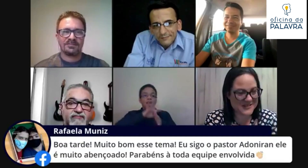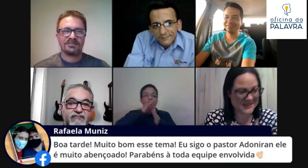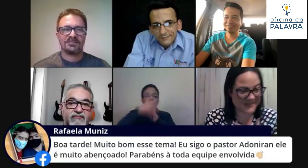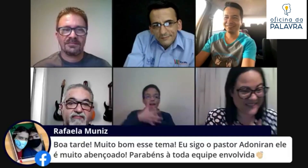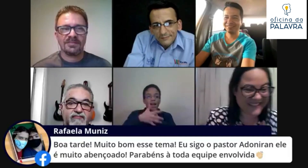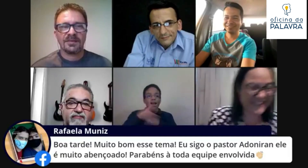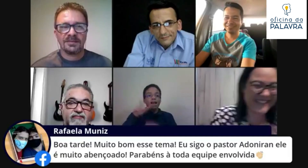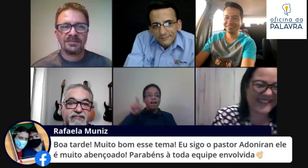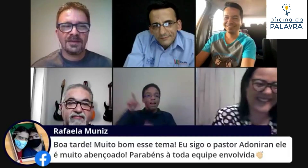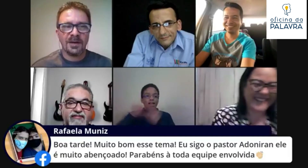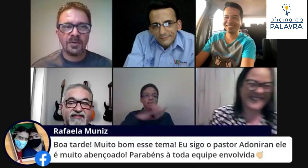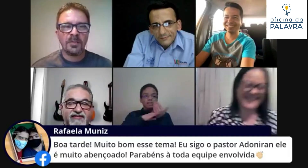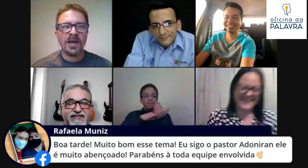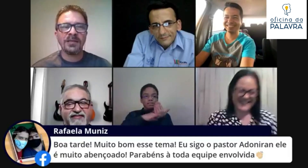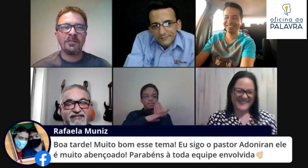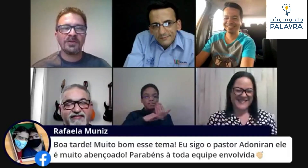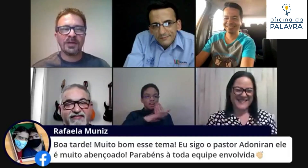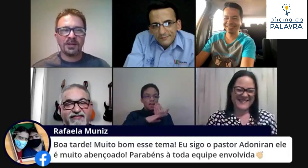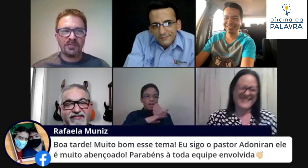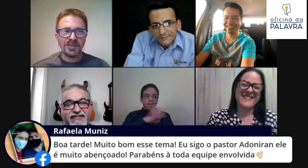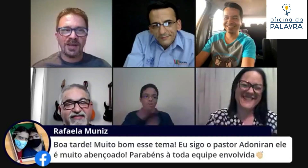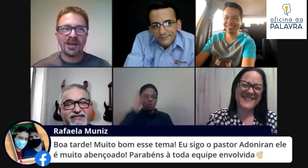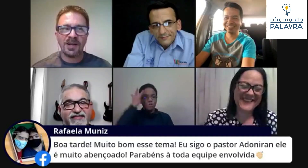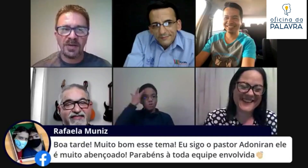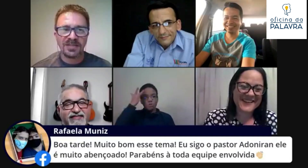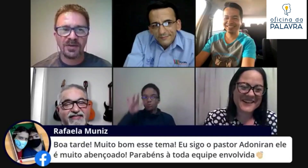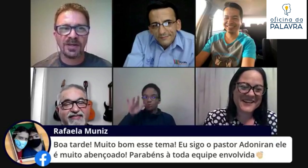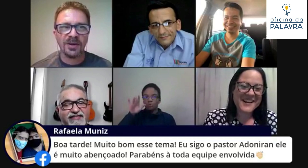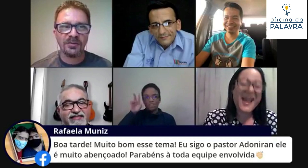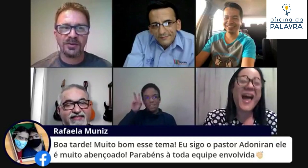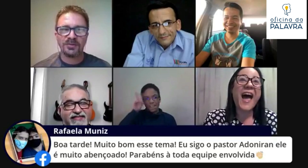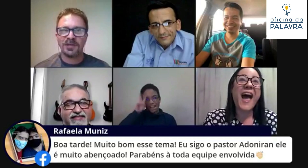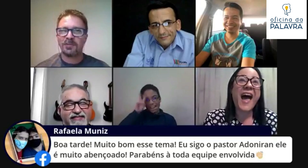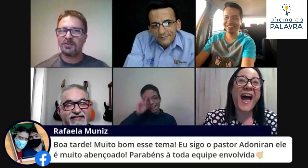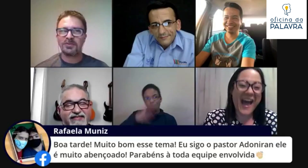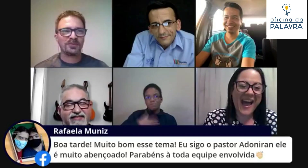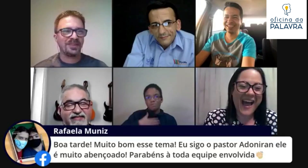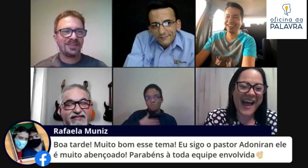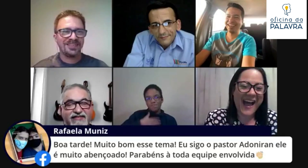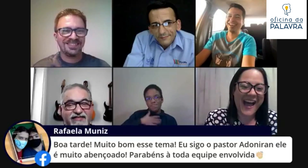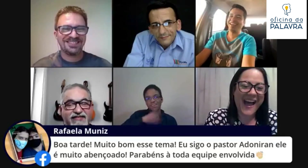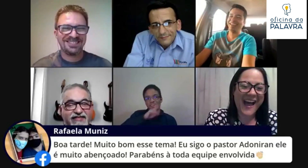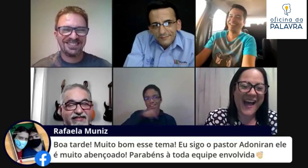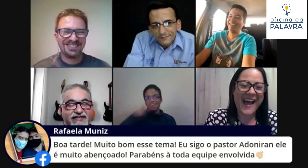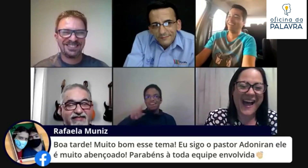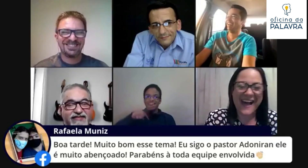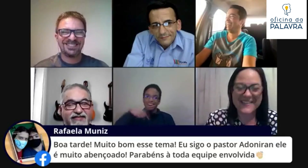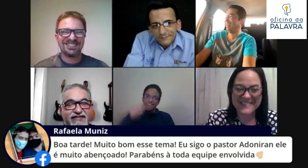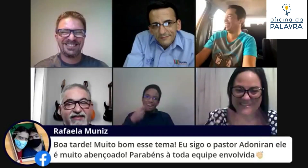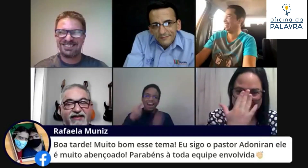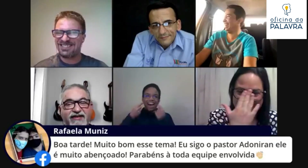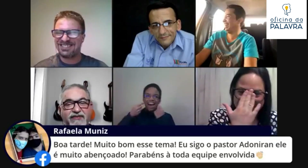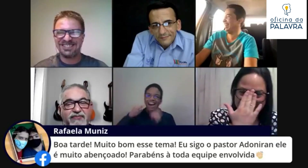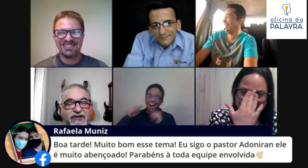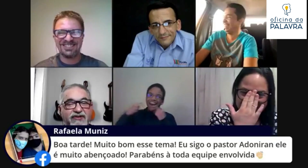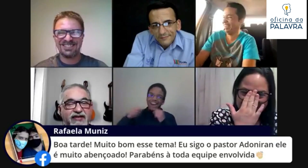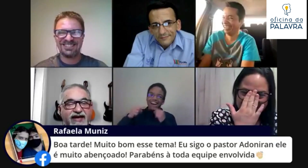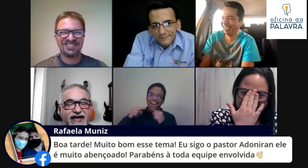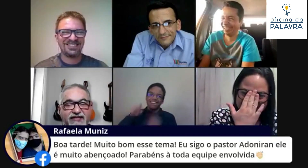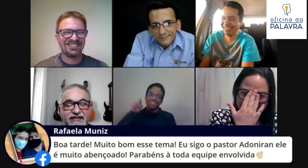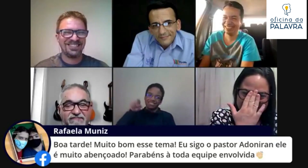sua professora. Lembro bem, depois eu quero fazer uma reclamação aqui ao vivo da professora. Olha,